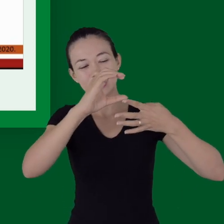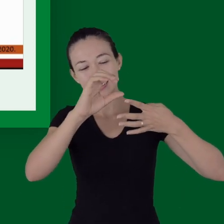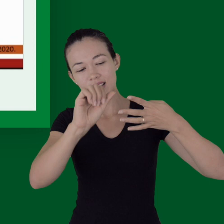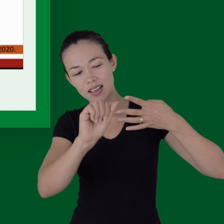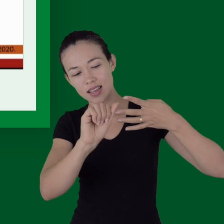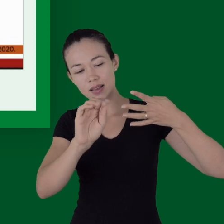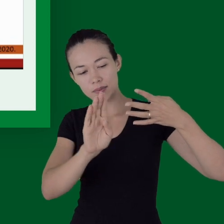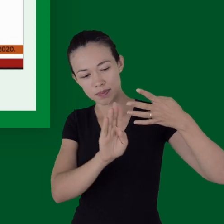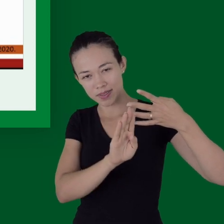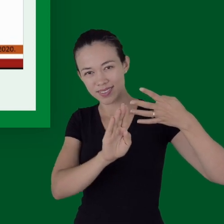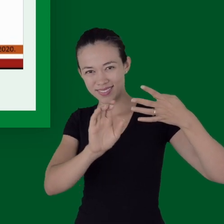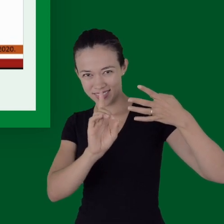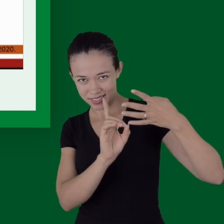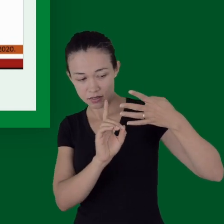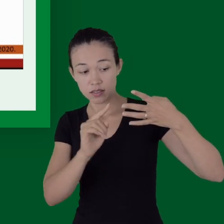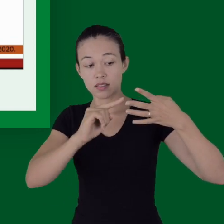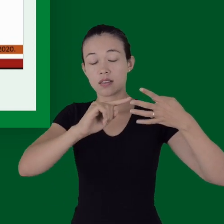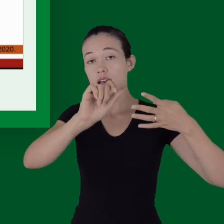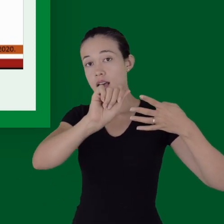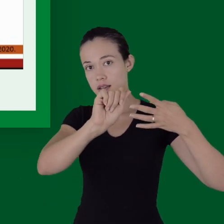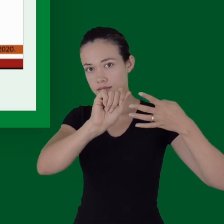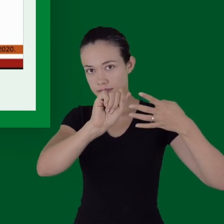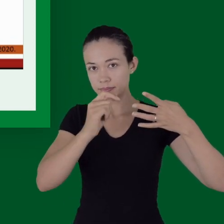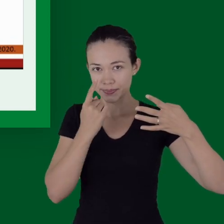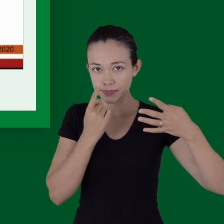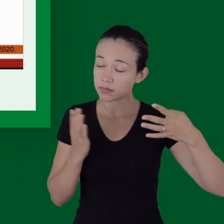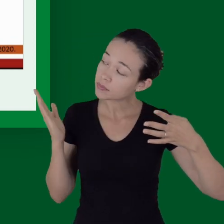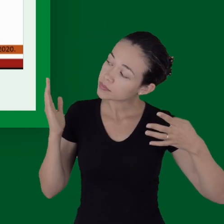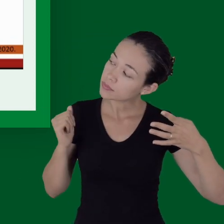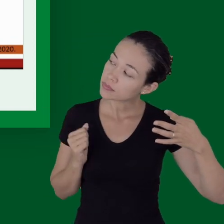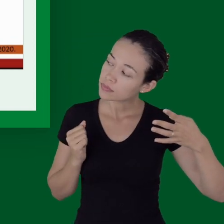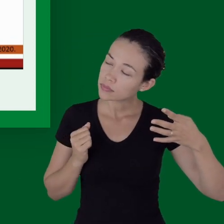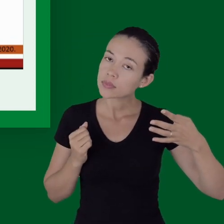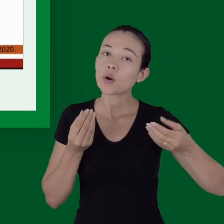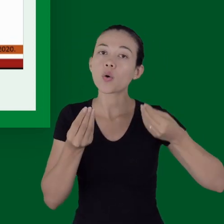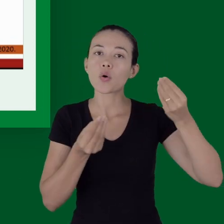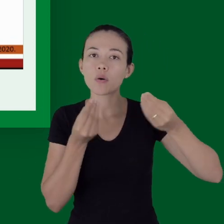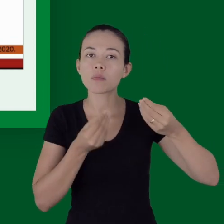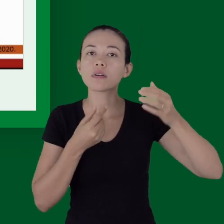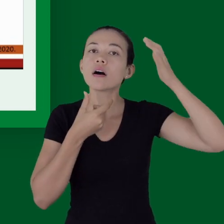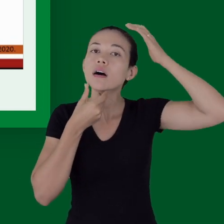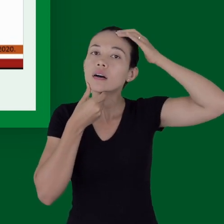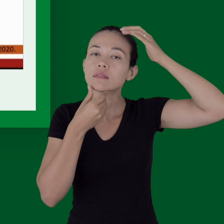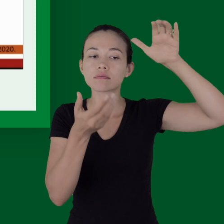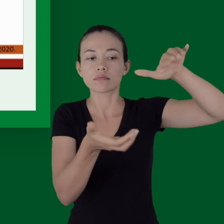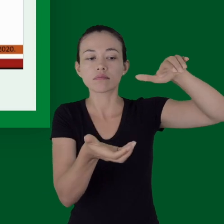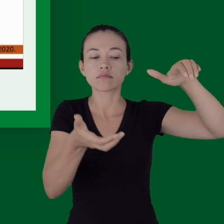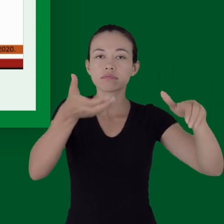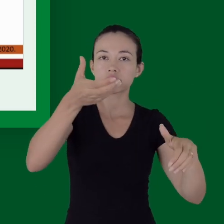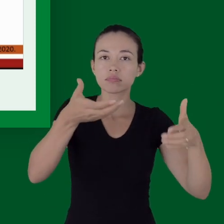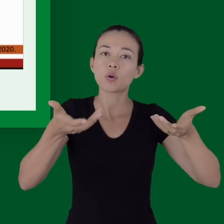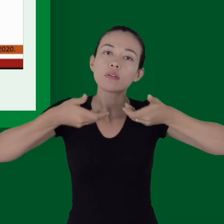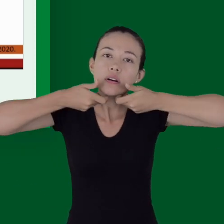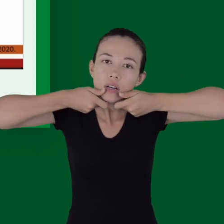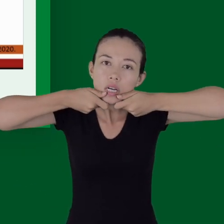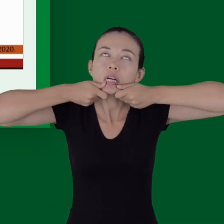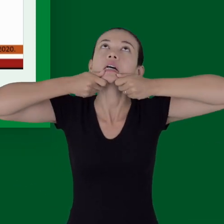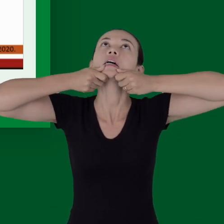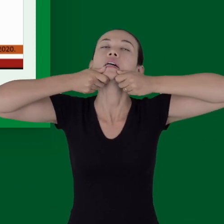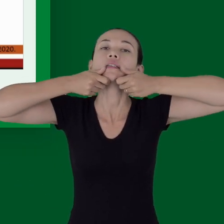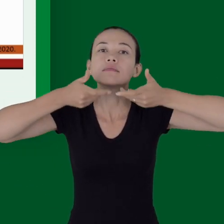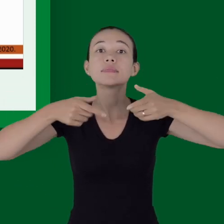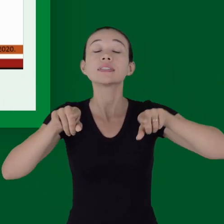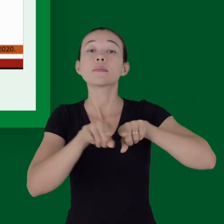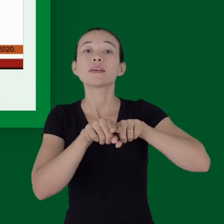Então, estender a cabeça, elevar o queixo, ou anteriorizar a mandíbula. E dentro do